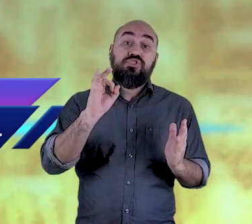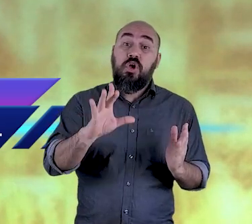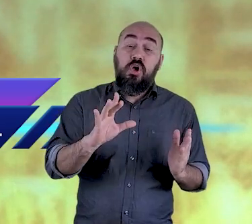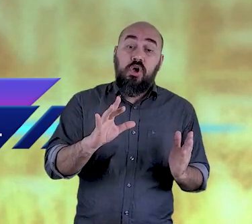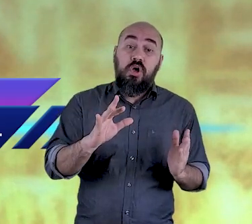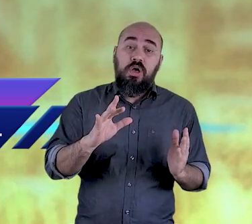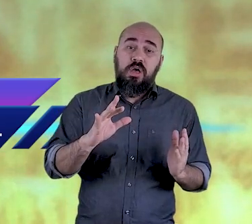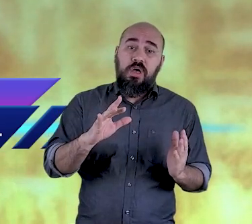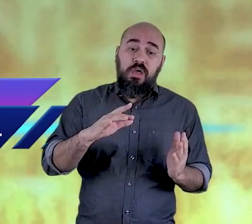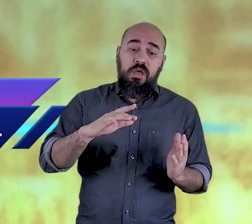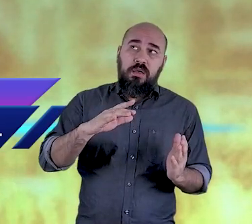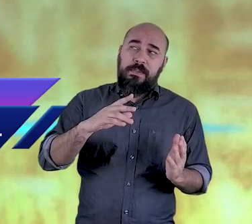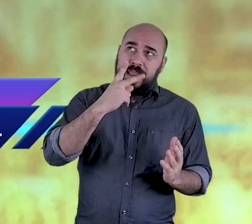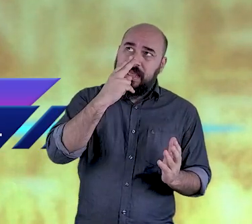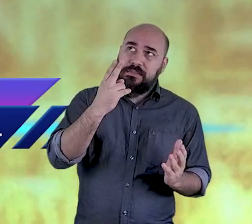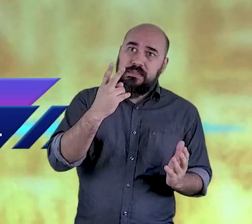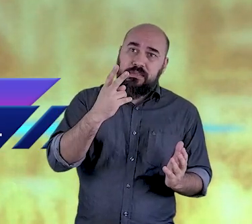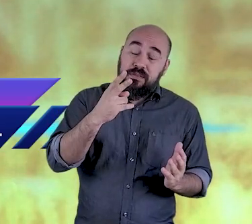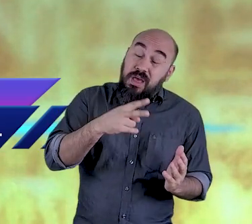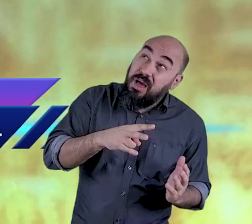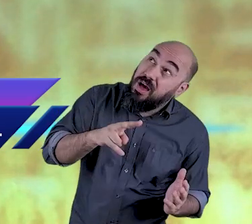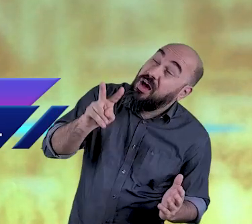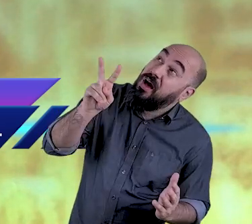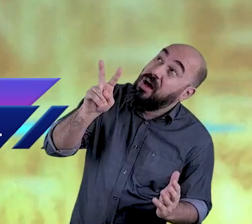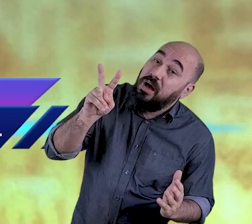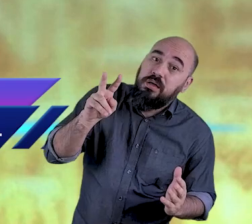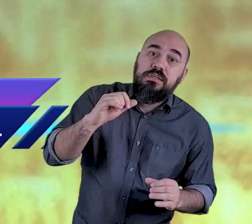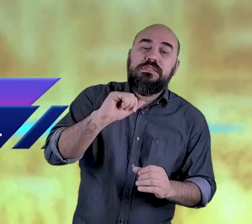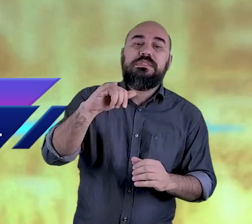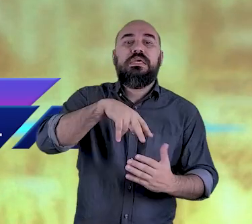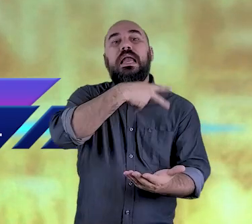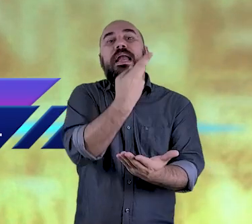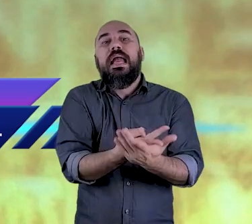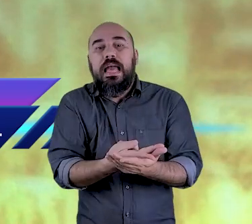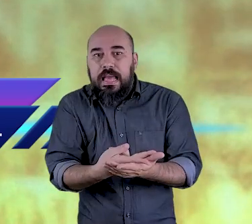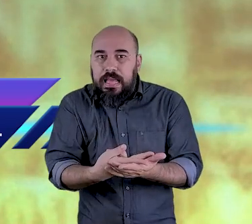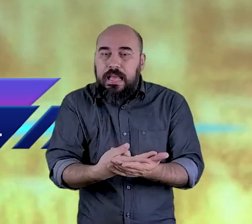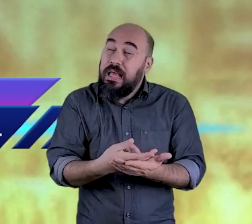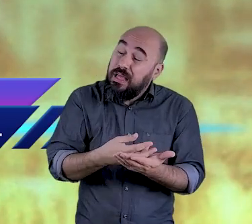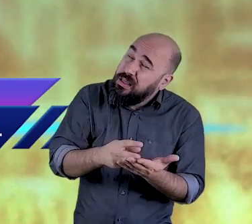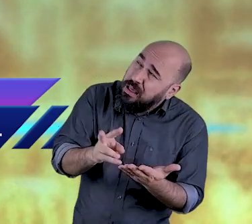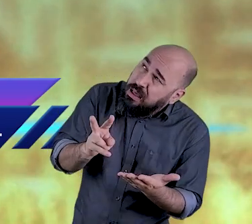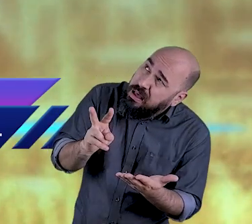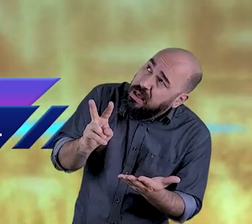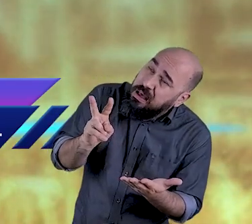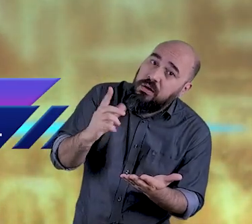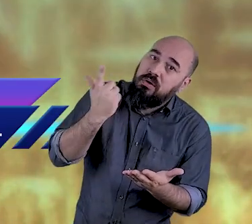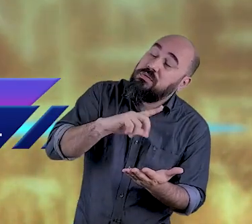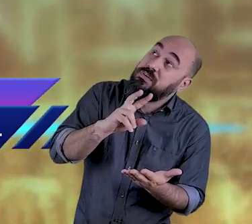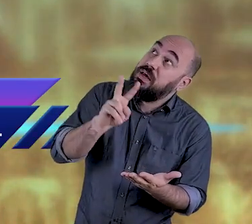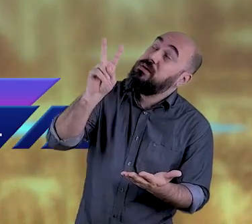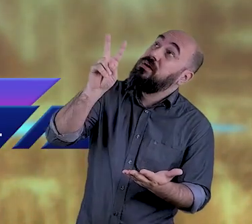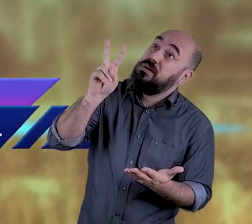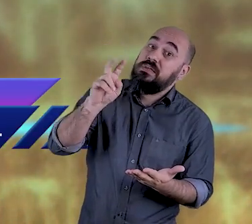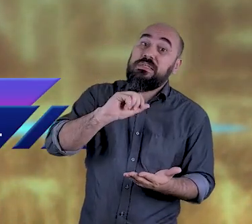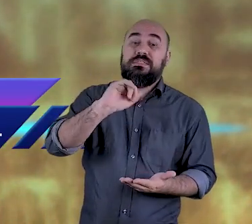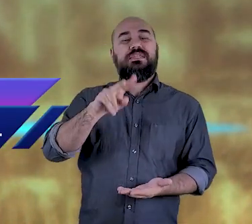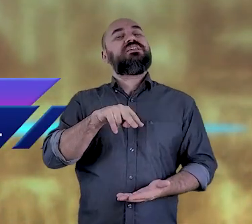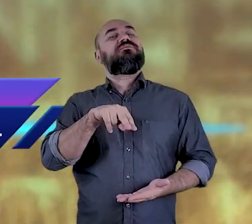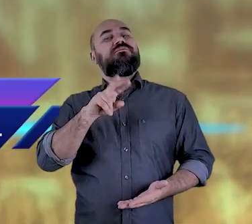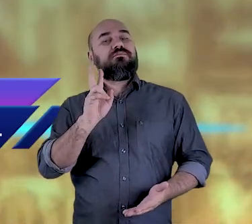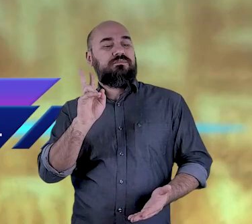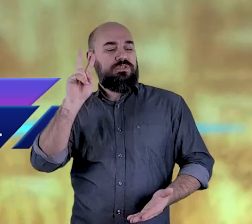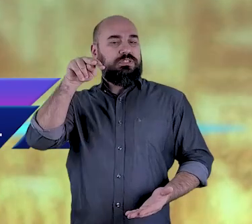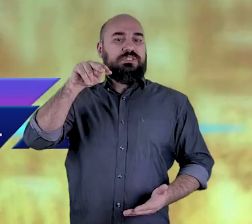eu Espero realmente que você que acompanha o programa A arena do futuro que seja uma